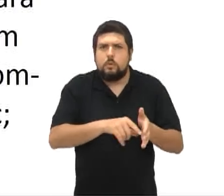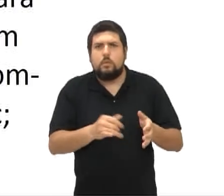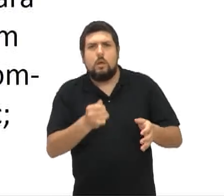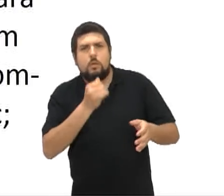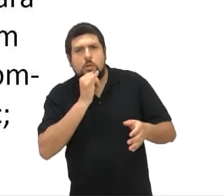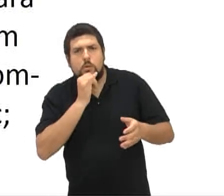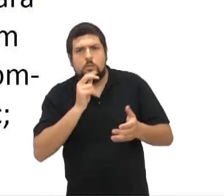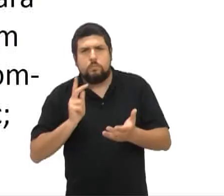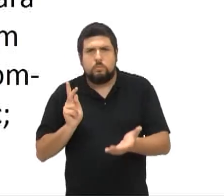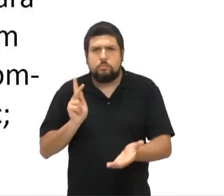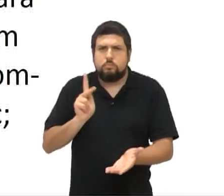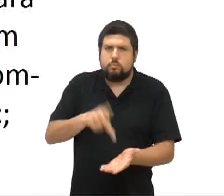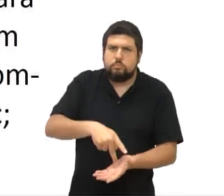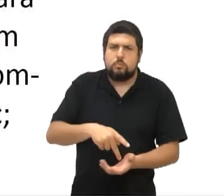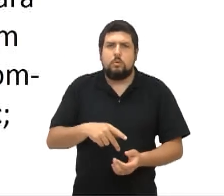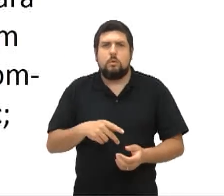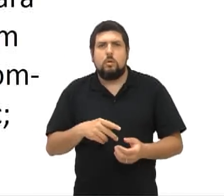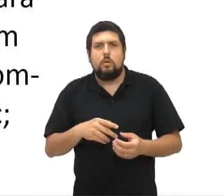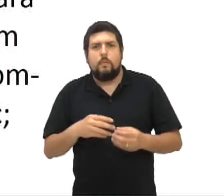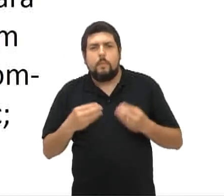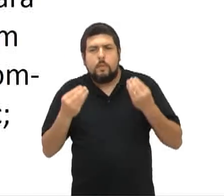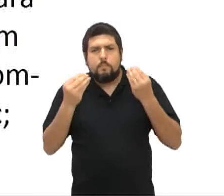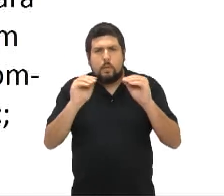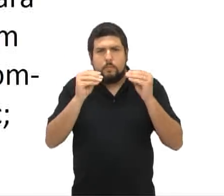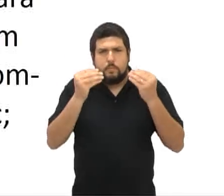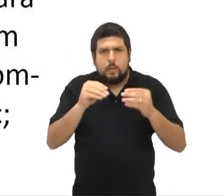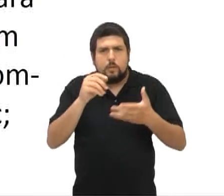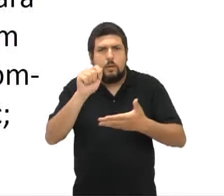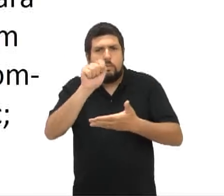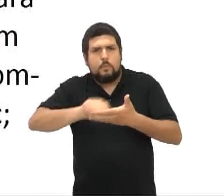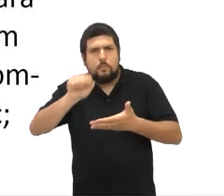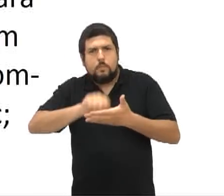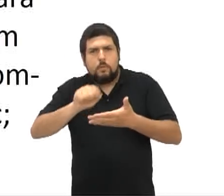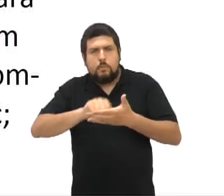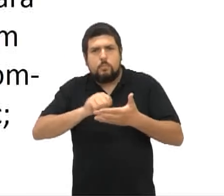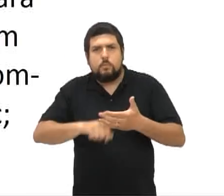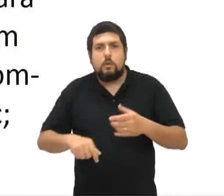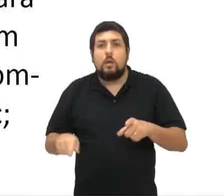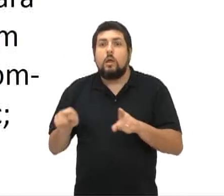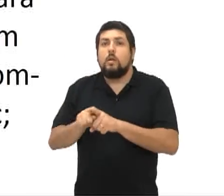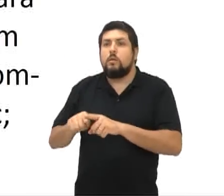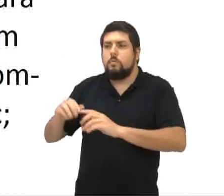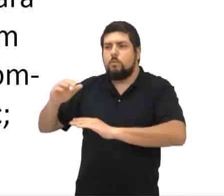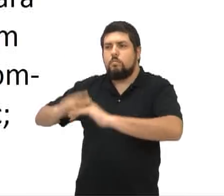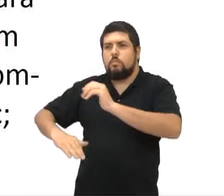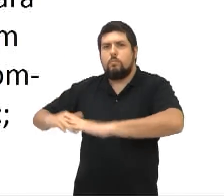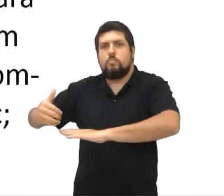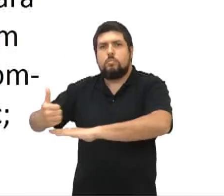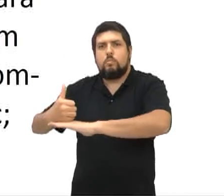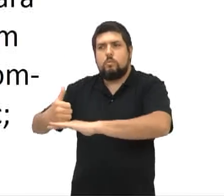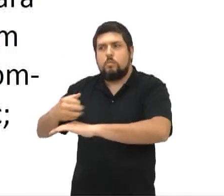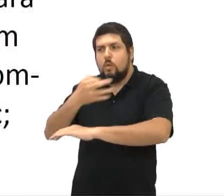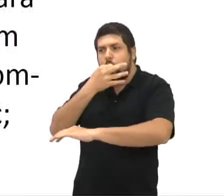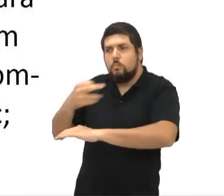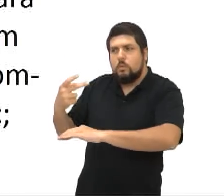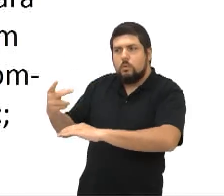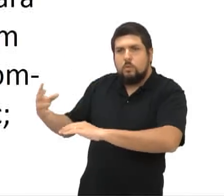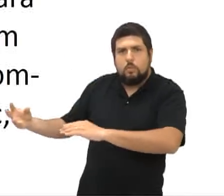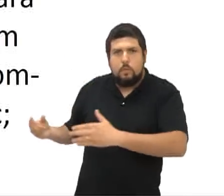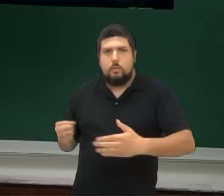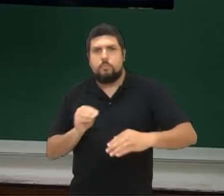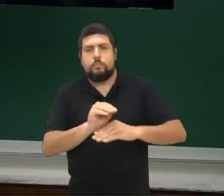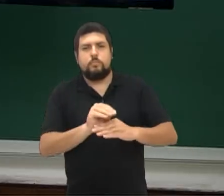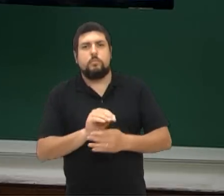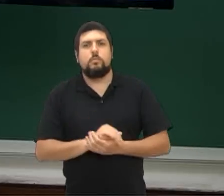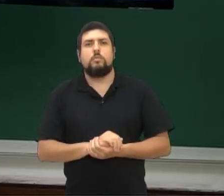com princípios, com comparações, com citação da opinião de especialistas. Você vê que ela coloca lá uma pesquisa